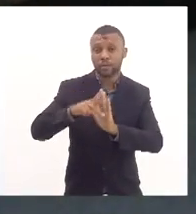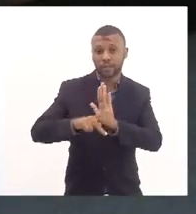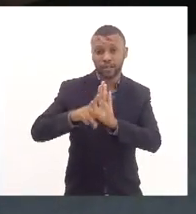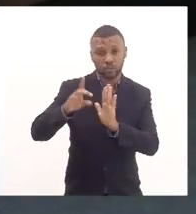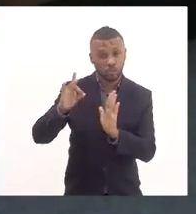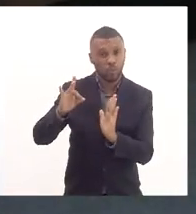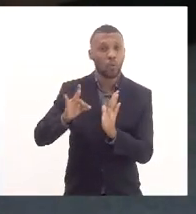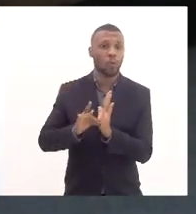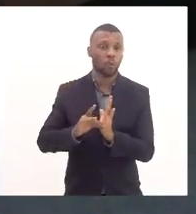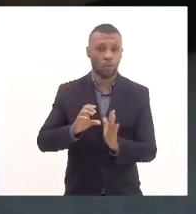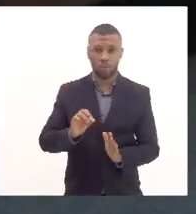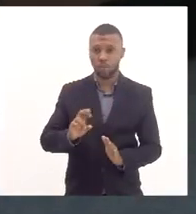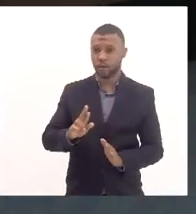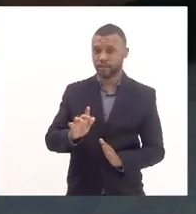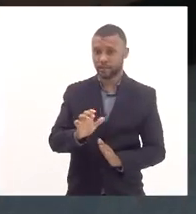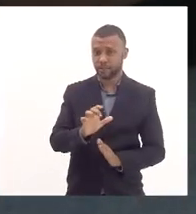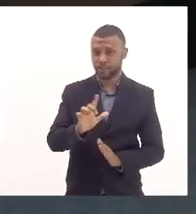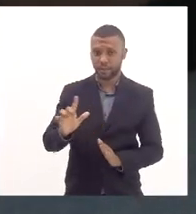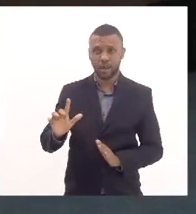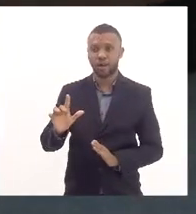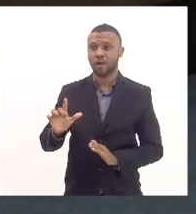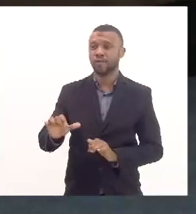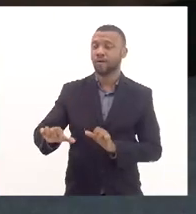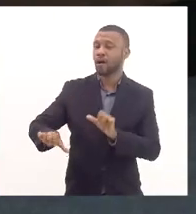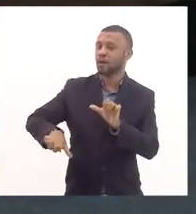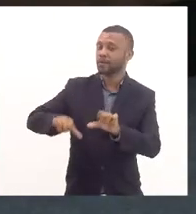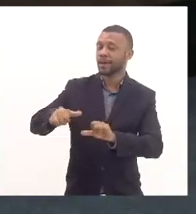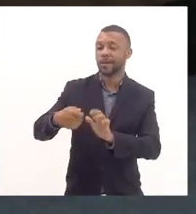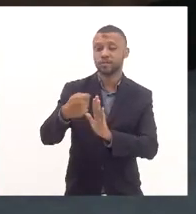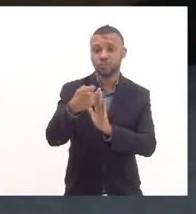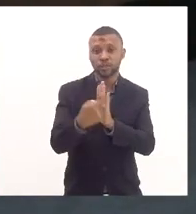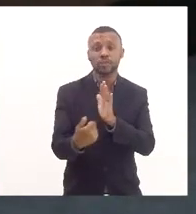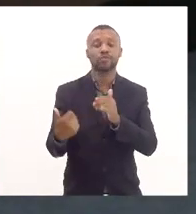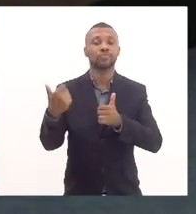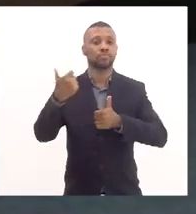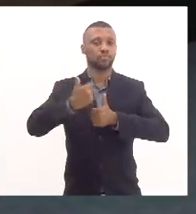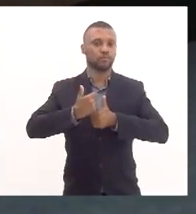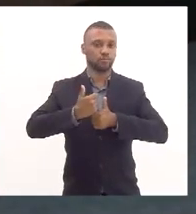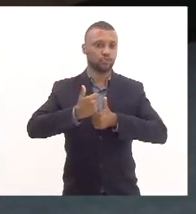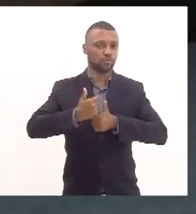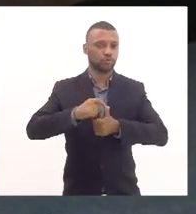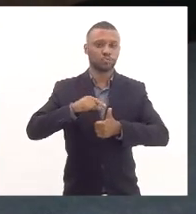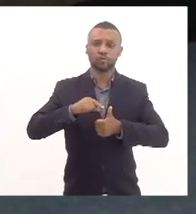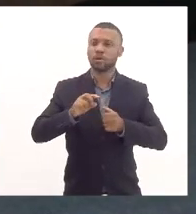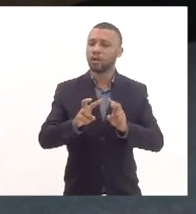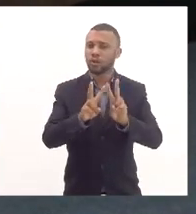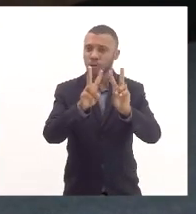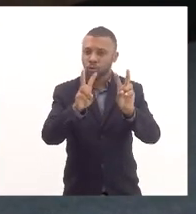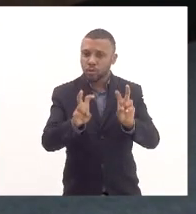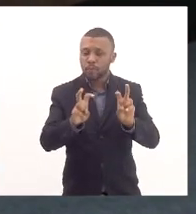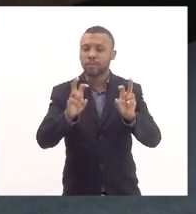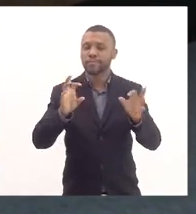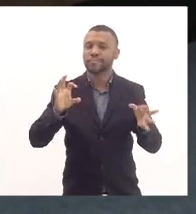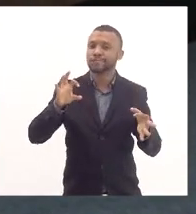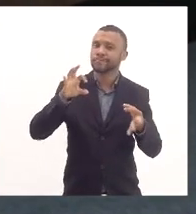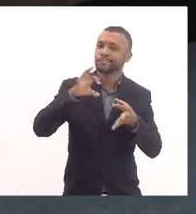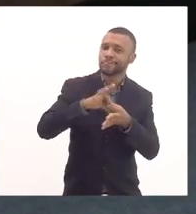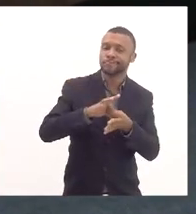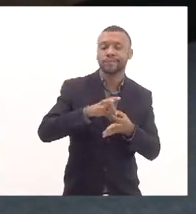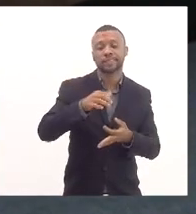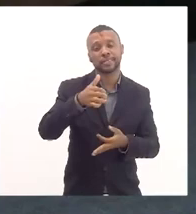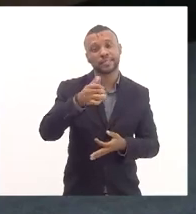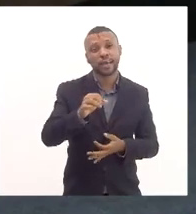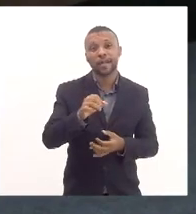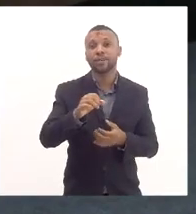parcelo e foi alterada no substitutivo na questão do inciso 10 do